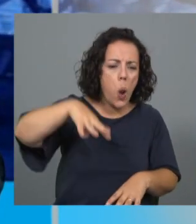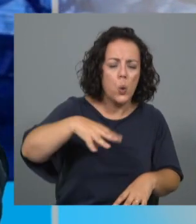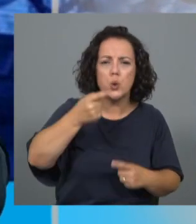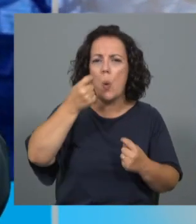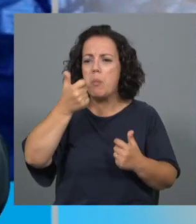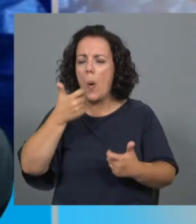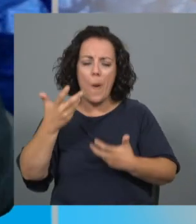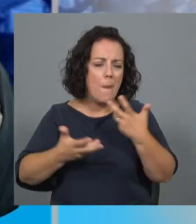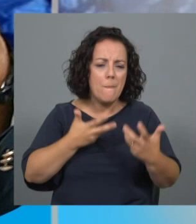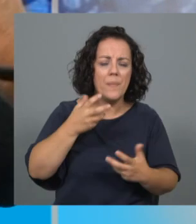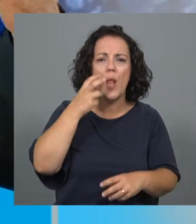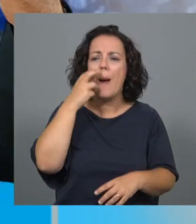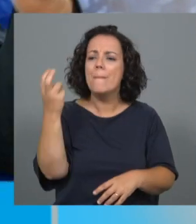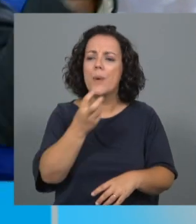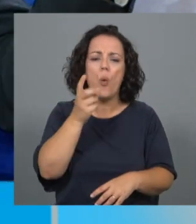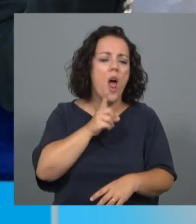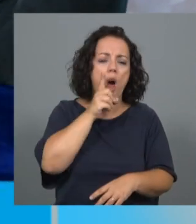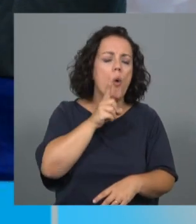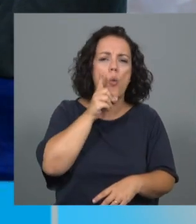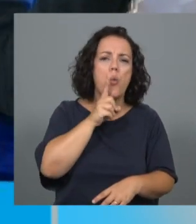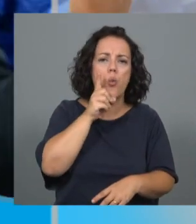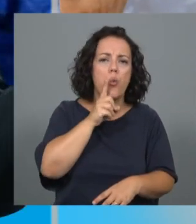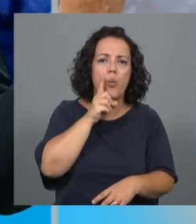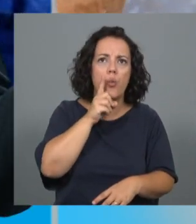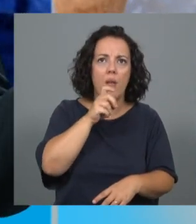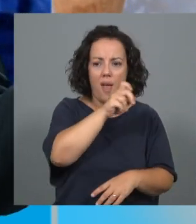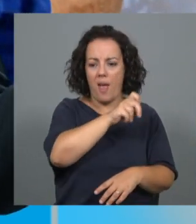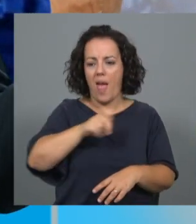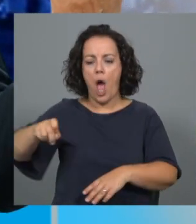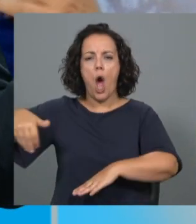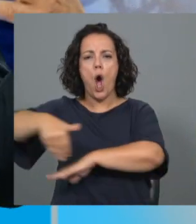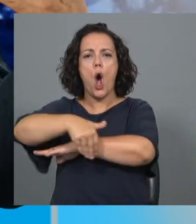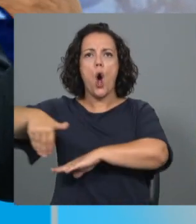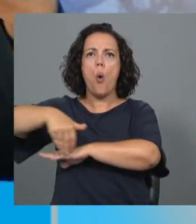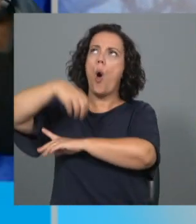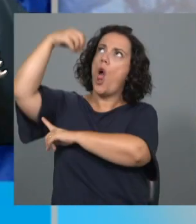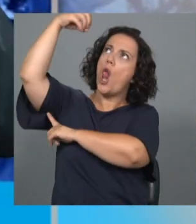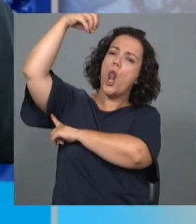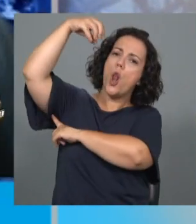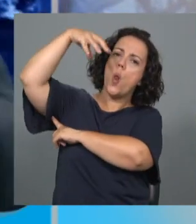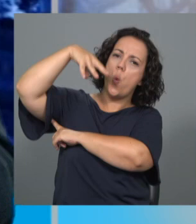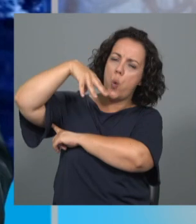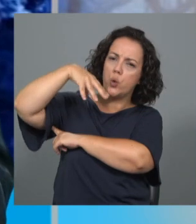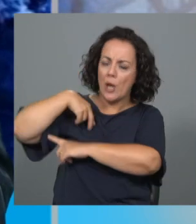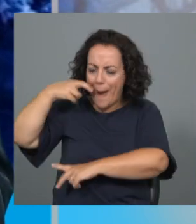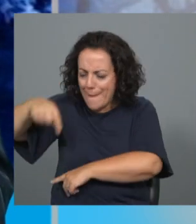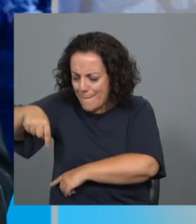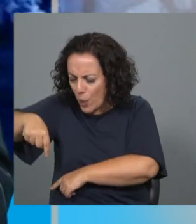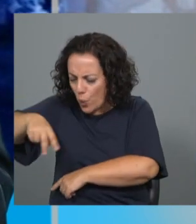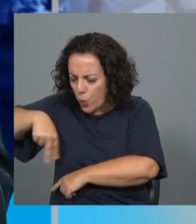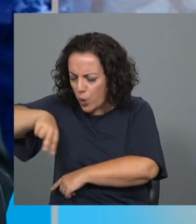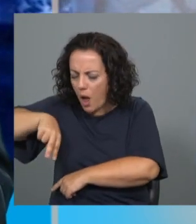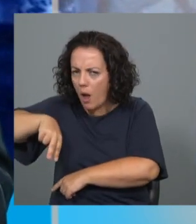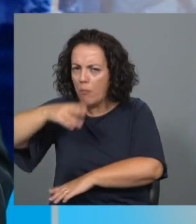luminosidade e vem procurar a agulha para debaixo da luz do poste da rua. E passa um